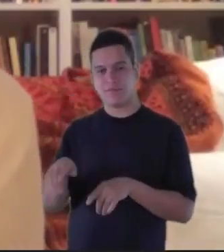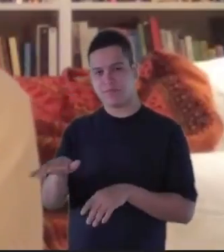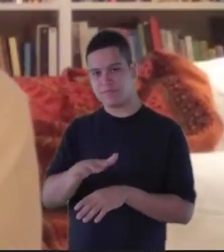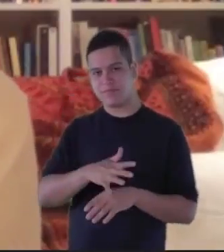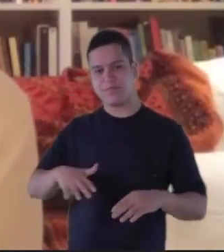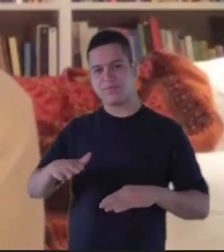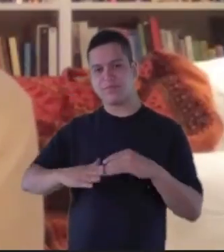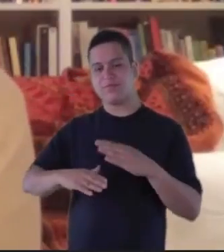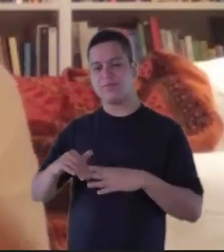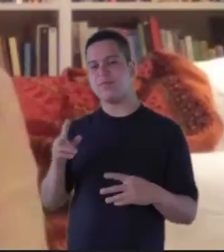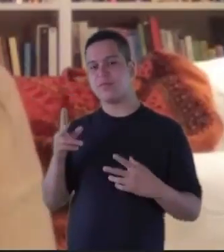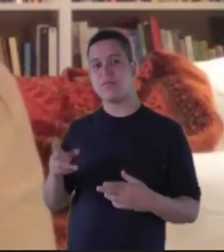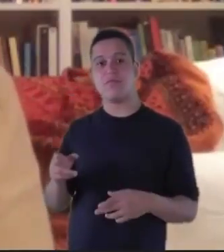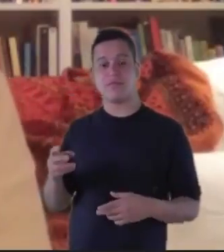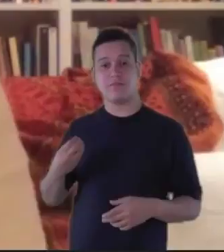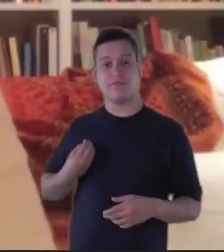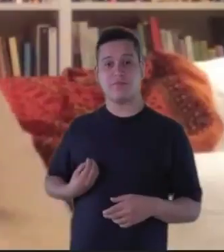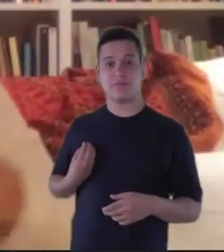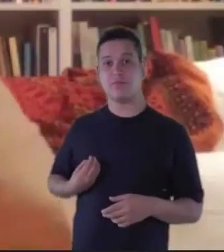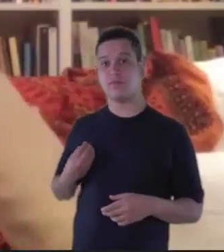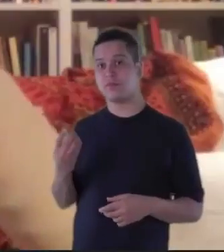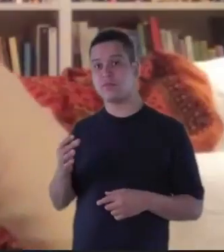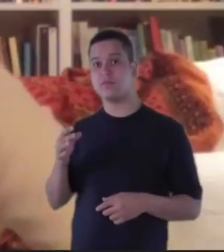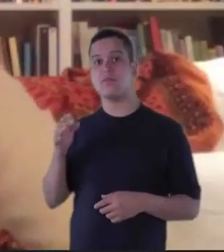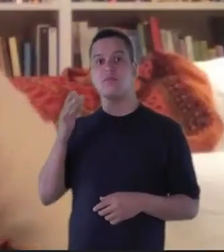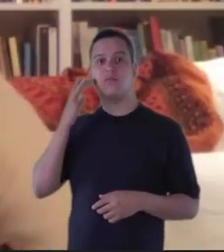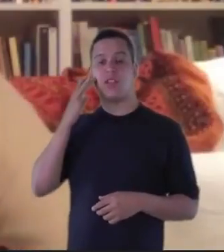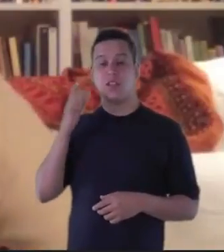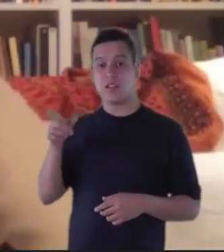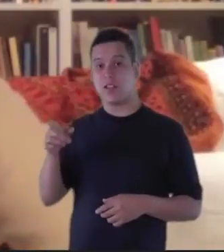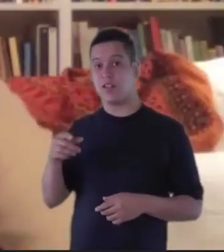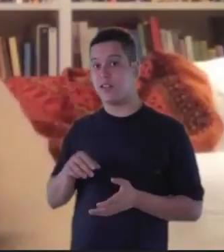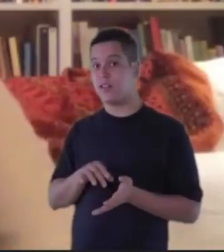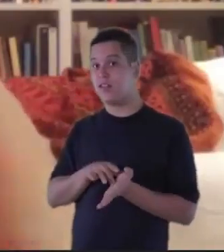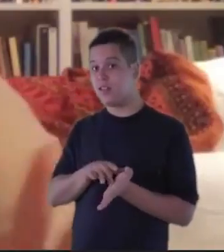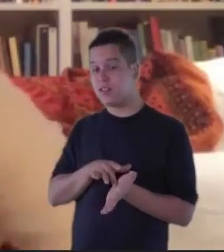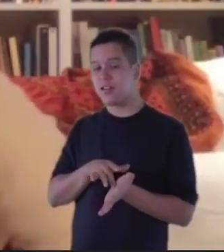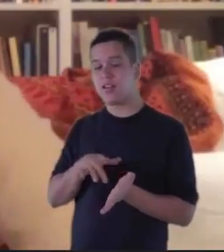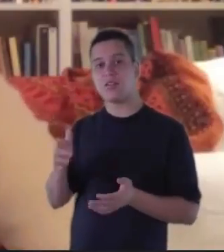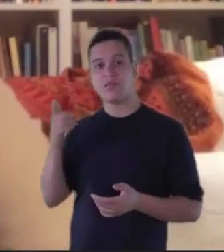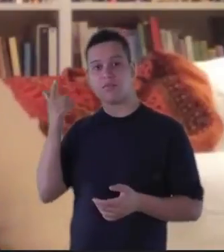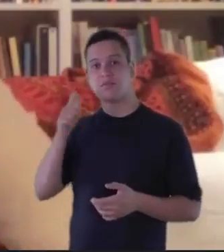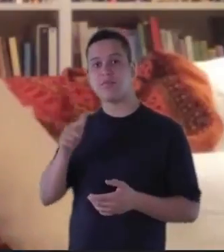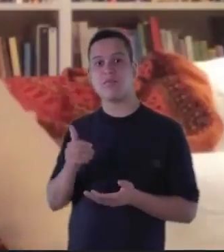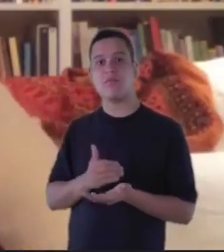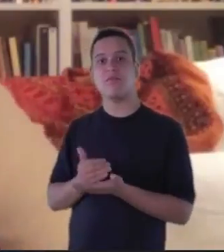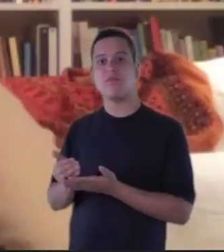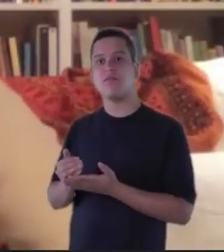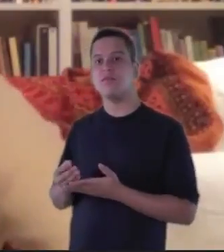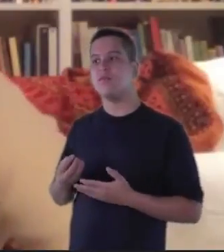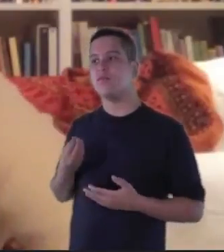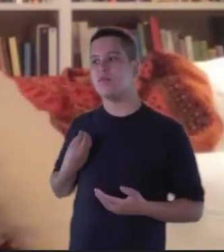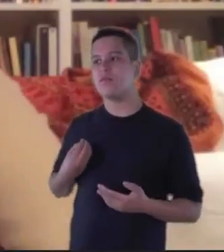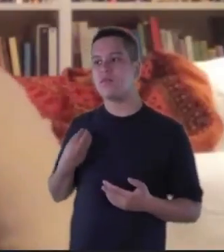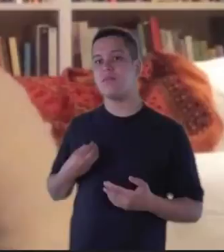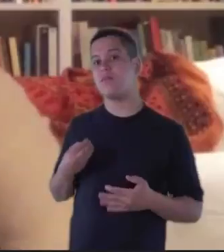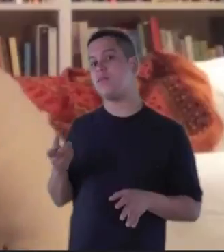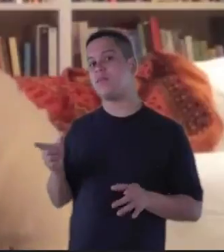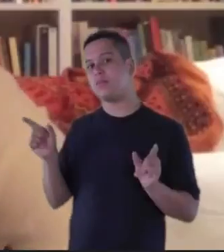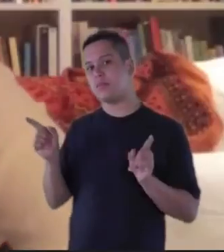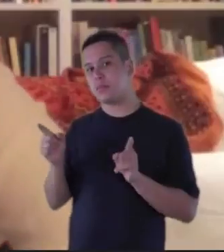participação e fez teste, passou no teste e fez lá uma participação que é muito breve, mas que já